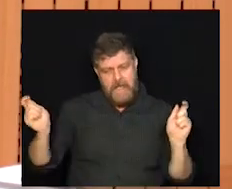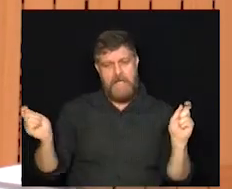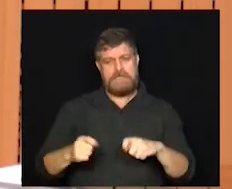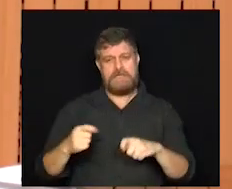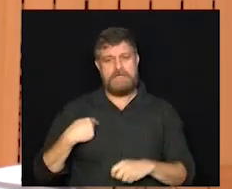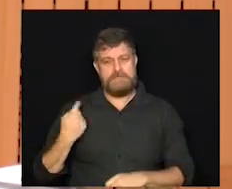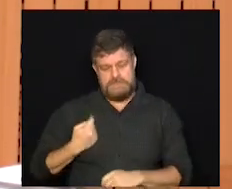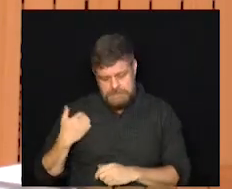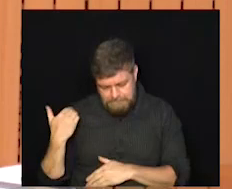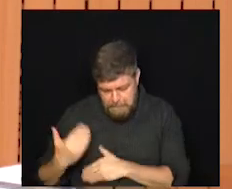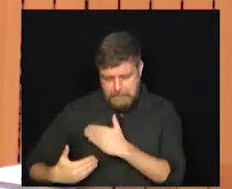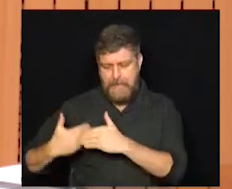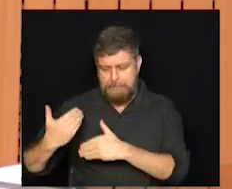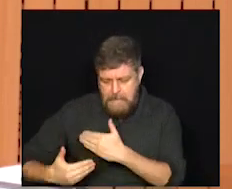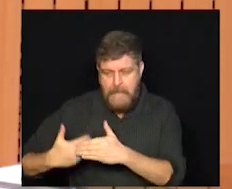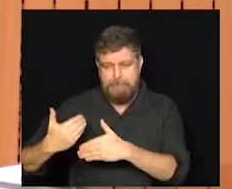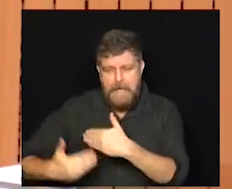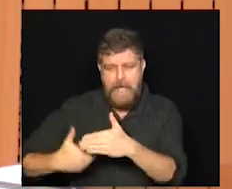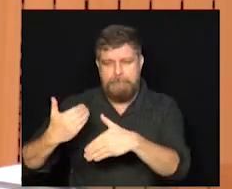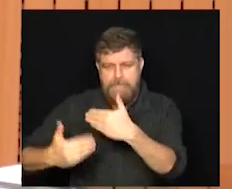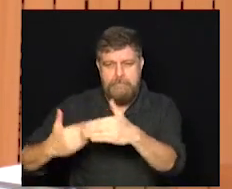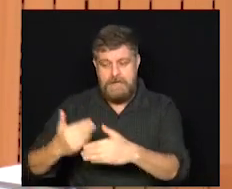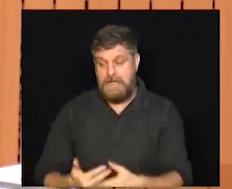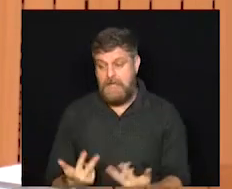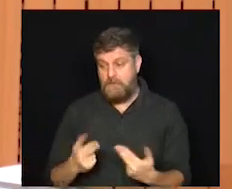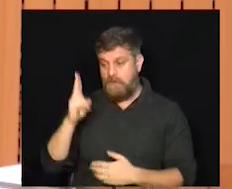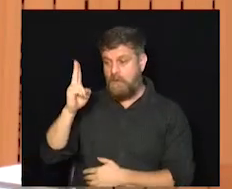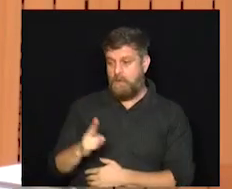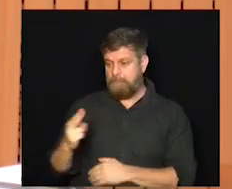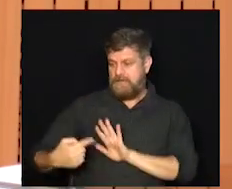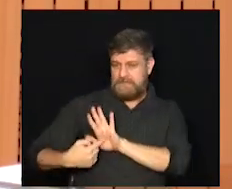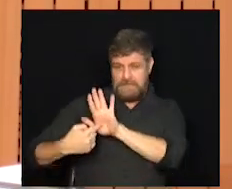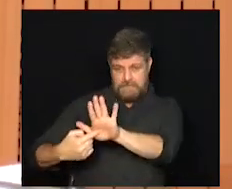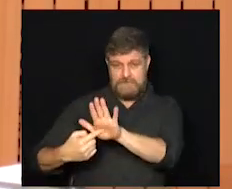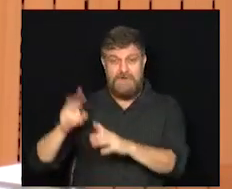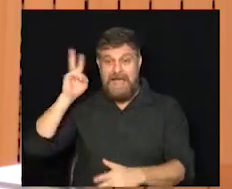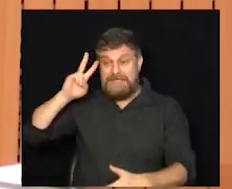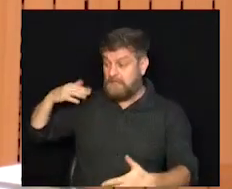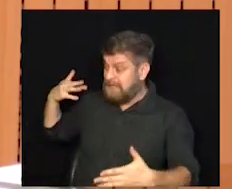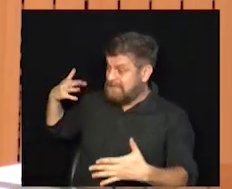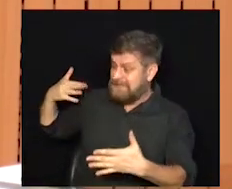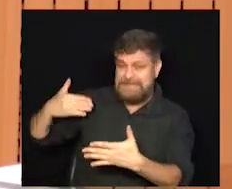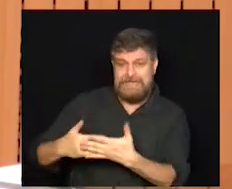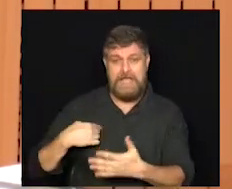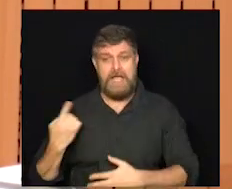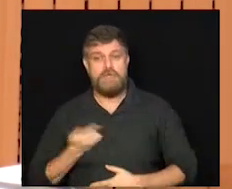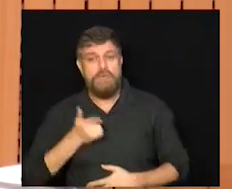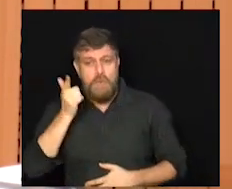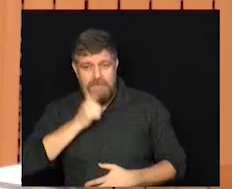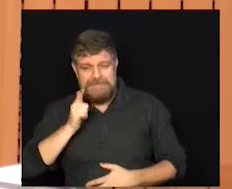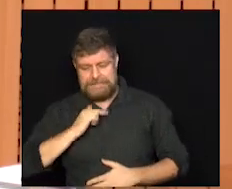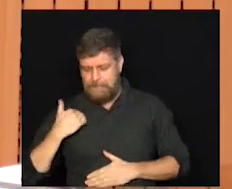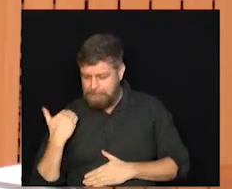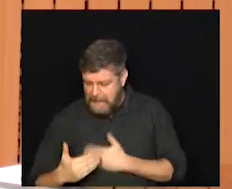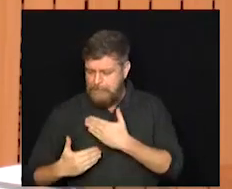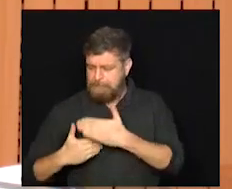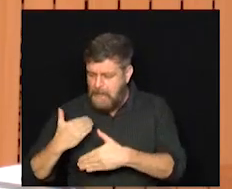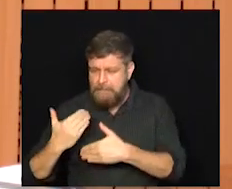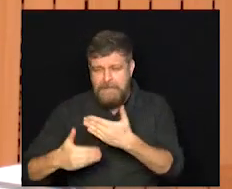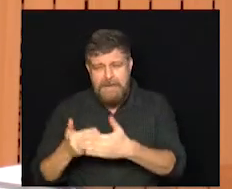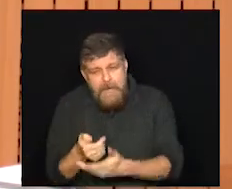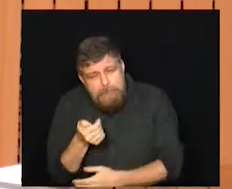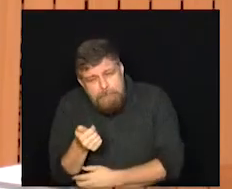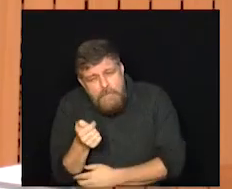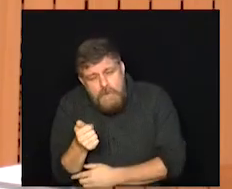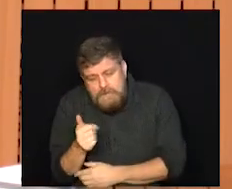Estamos dando passo, né? Como o padre André mostrou ao longo da história, a gente vem dando esses passos,